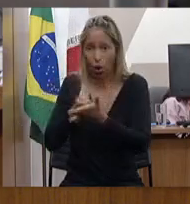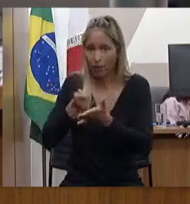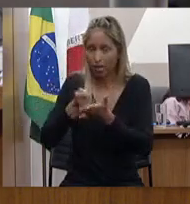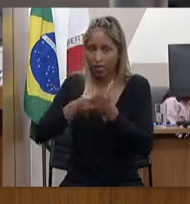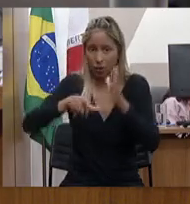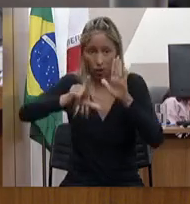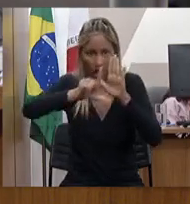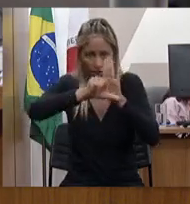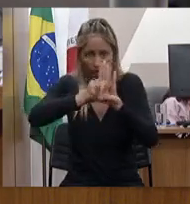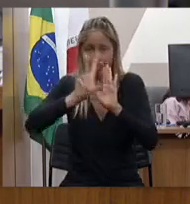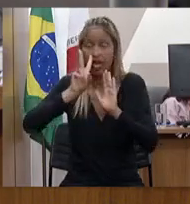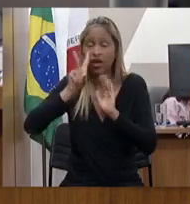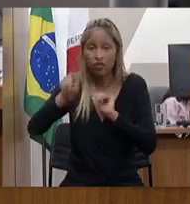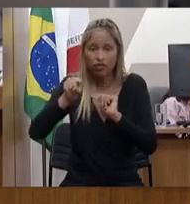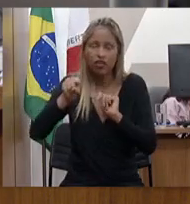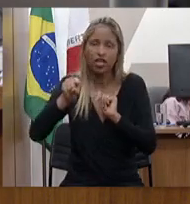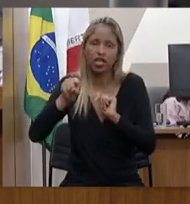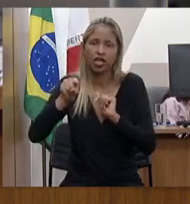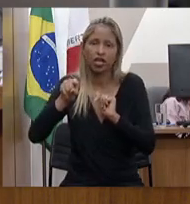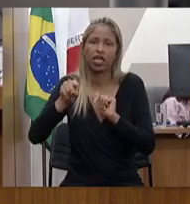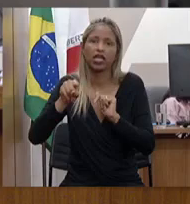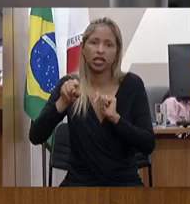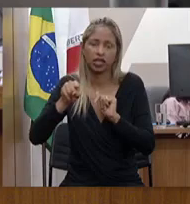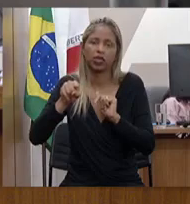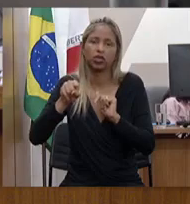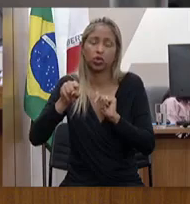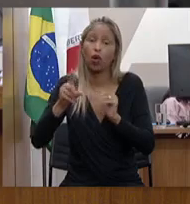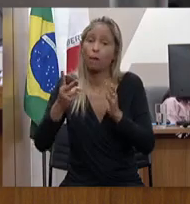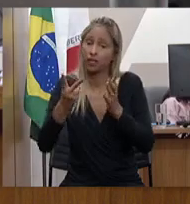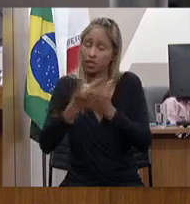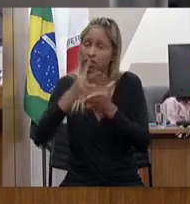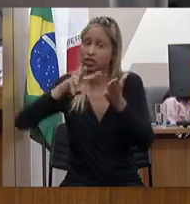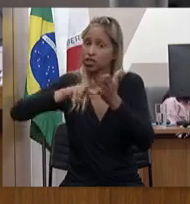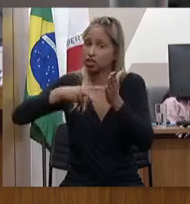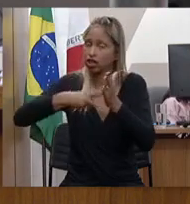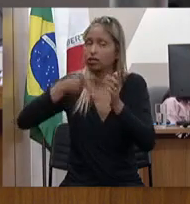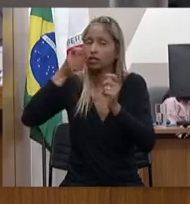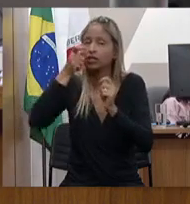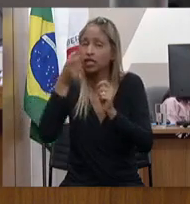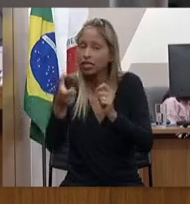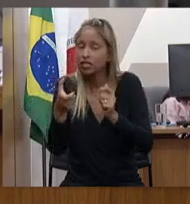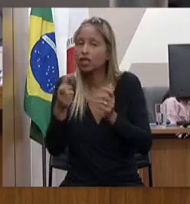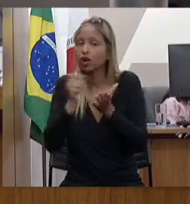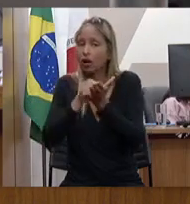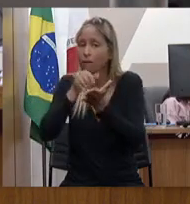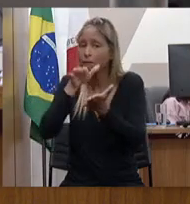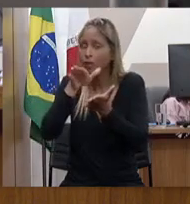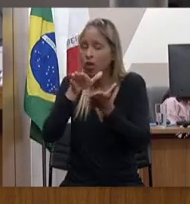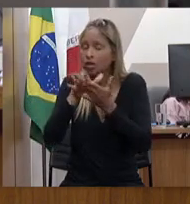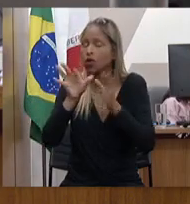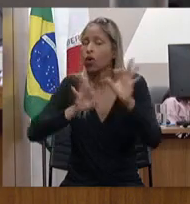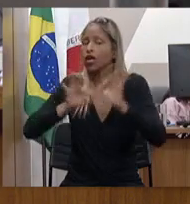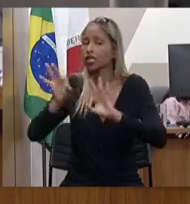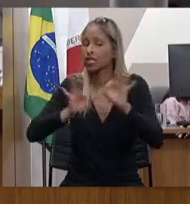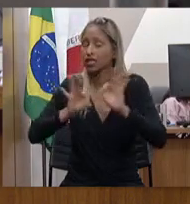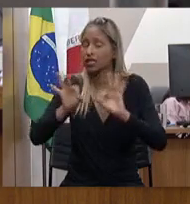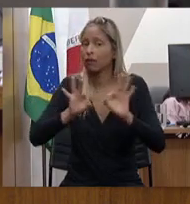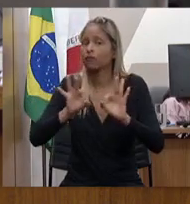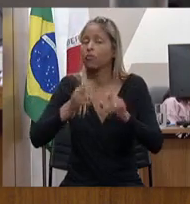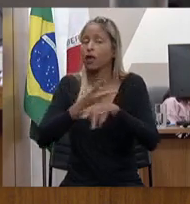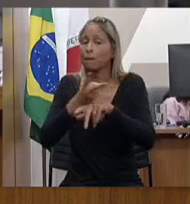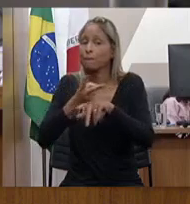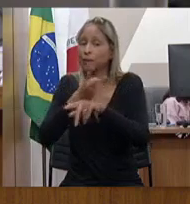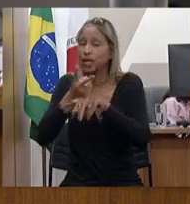lei eu vejo nisso inclusive uma possibilidade de atuação sindical muito interessante das organizações dos Trabalhadores de